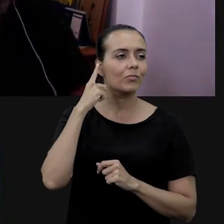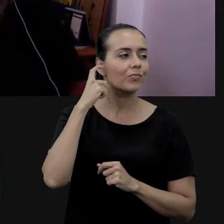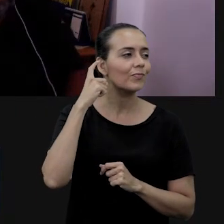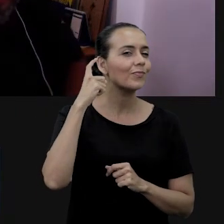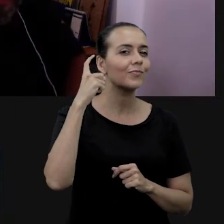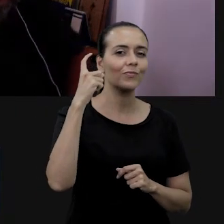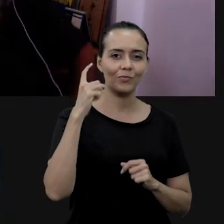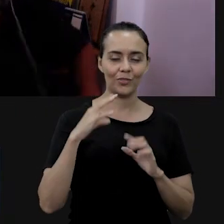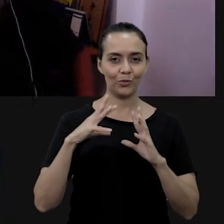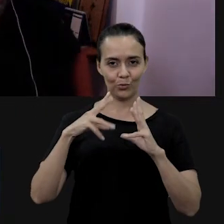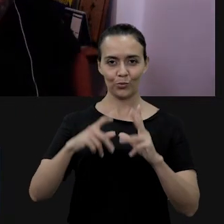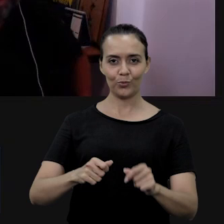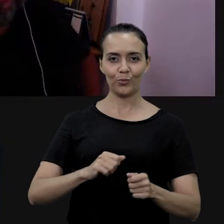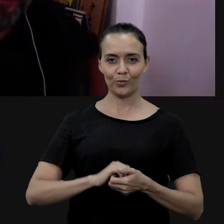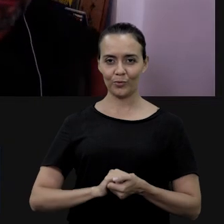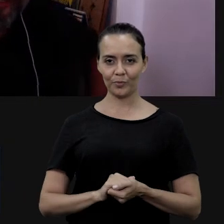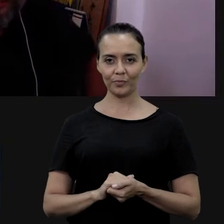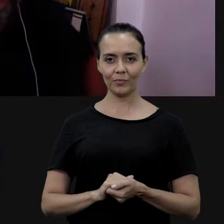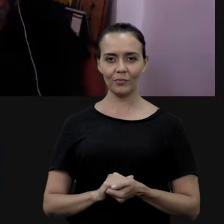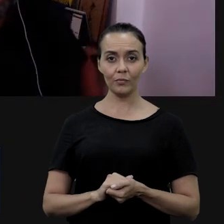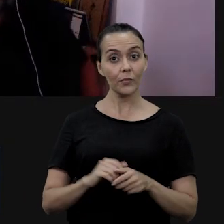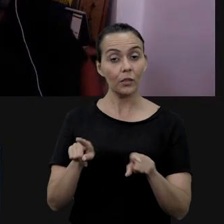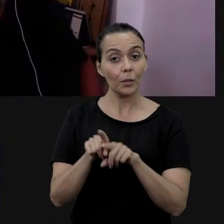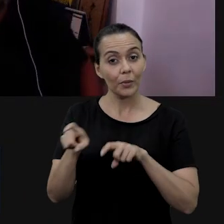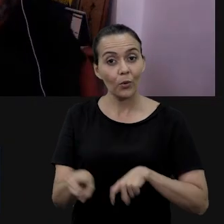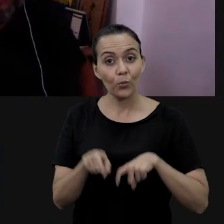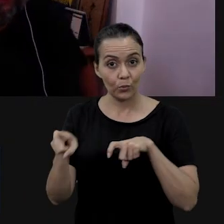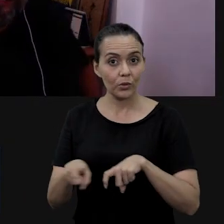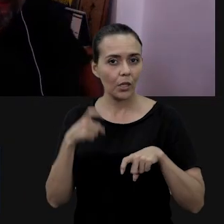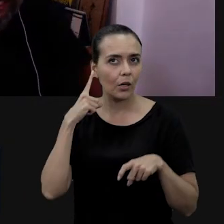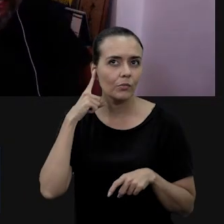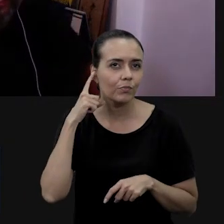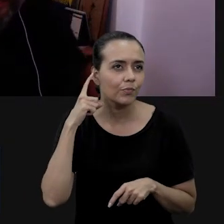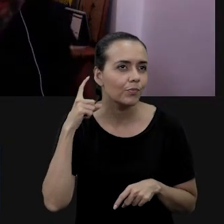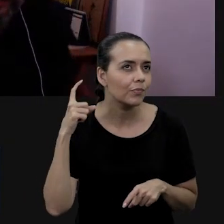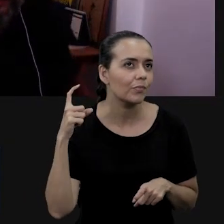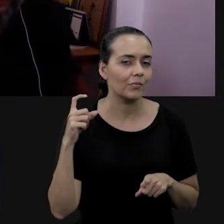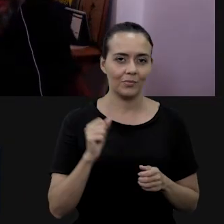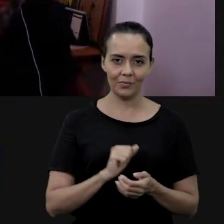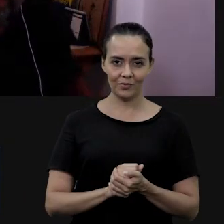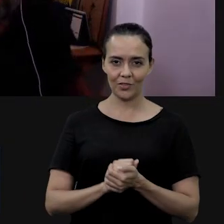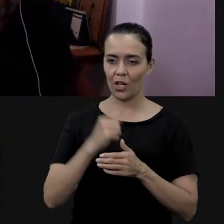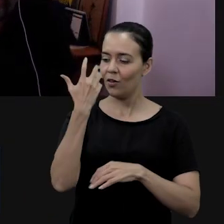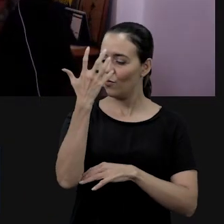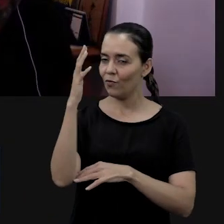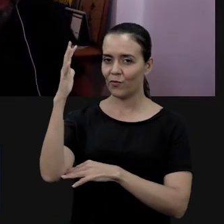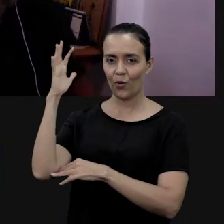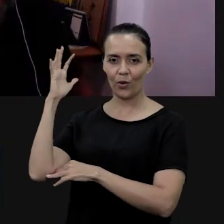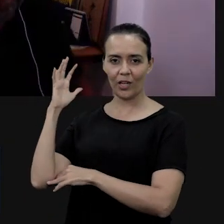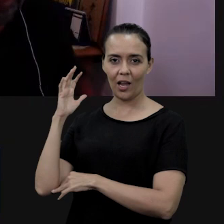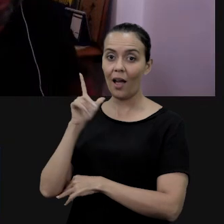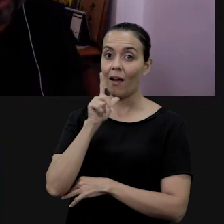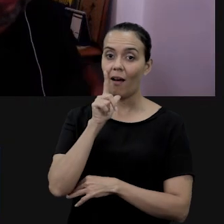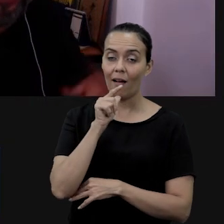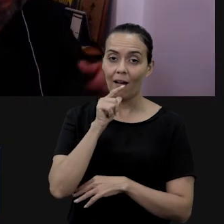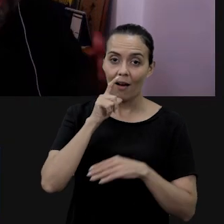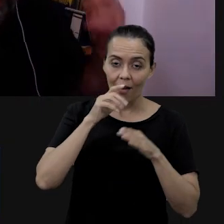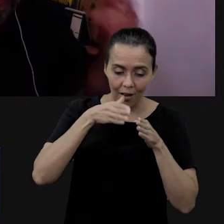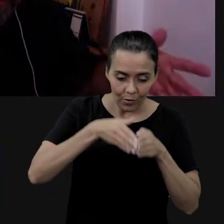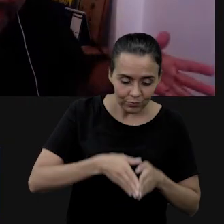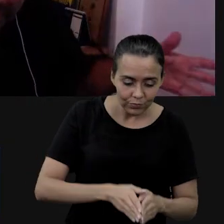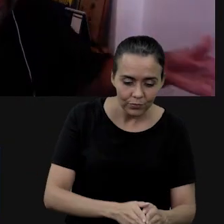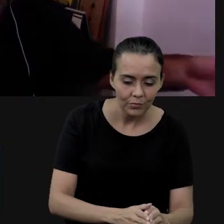paisagens urbanas, paisagens sonoras, enfim, rurais e tropicais,